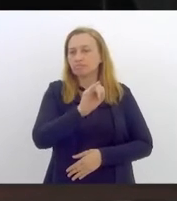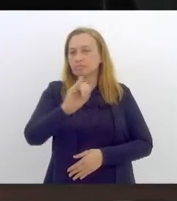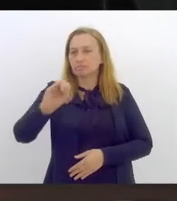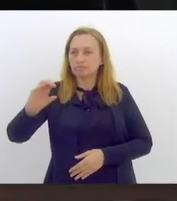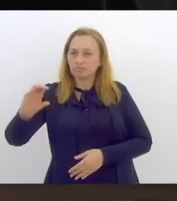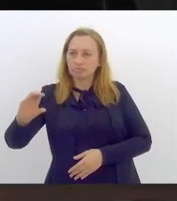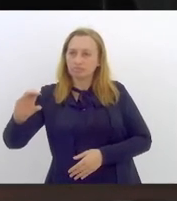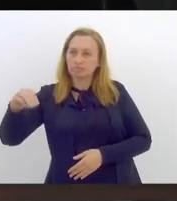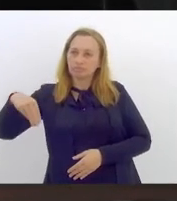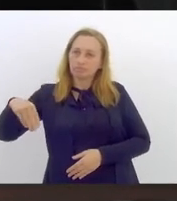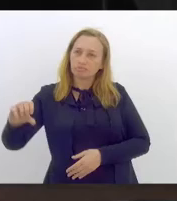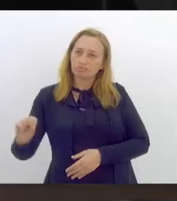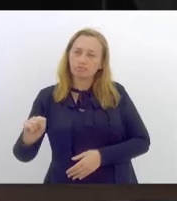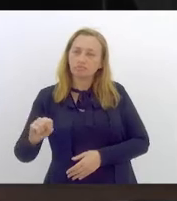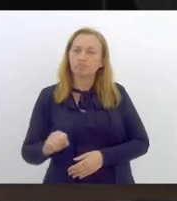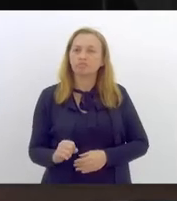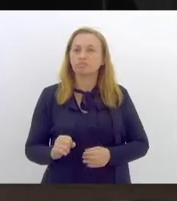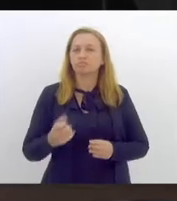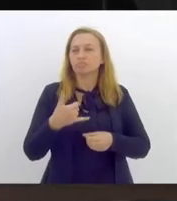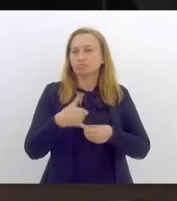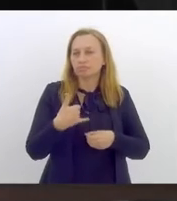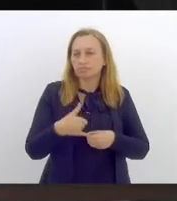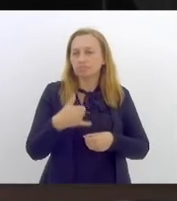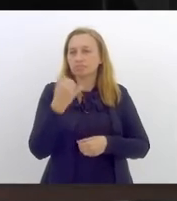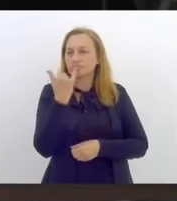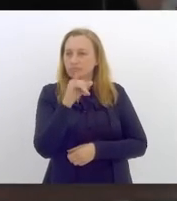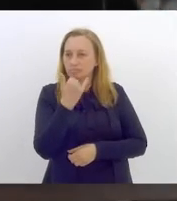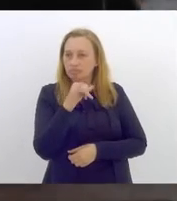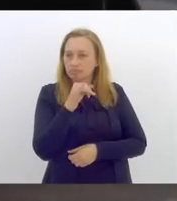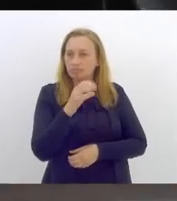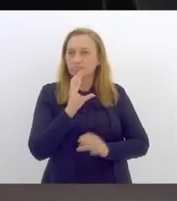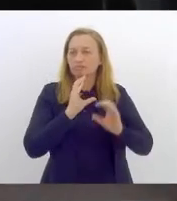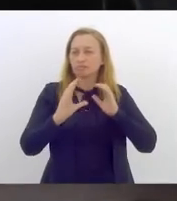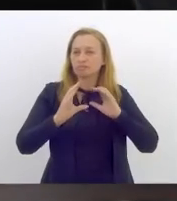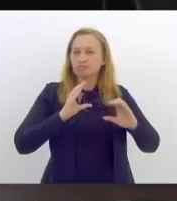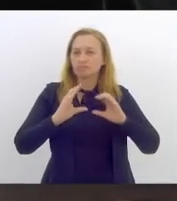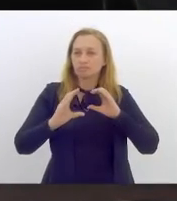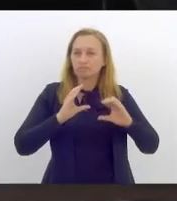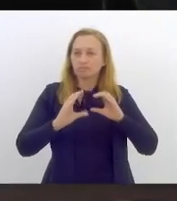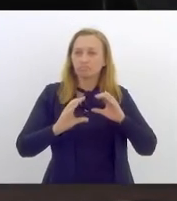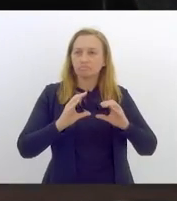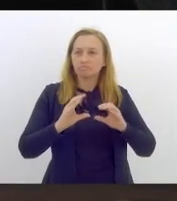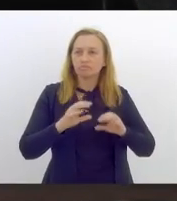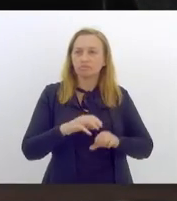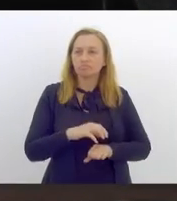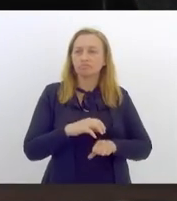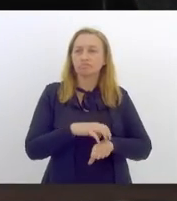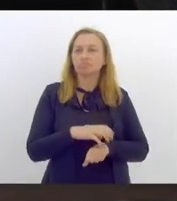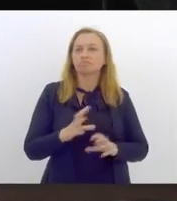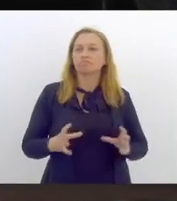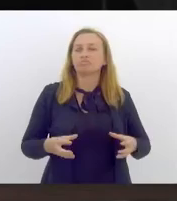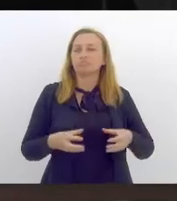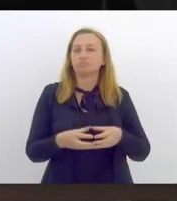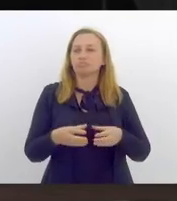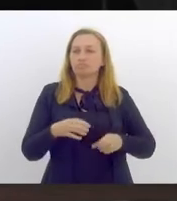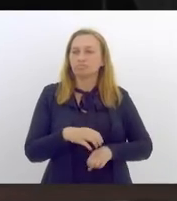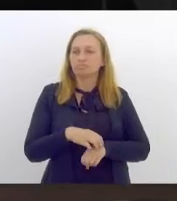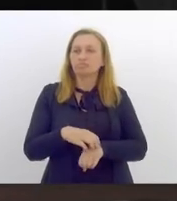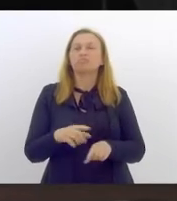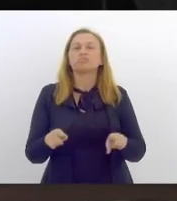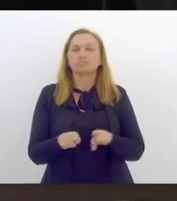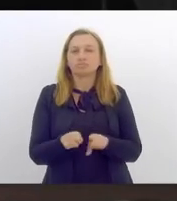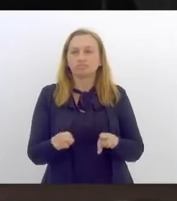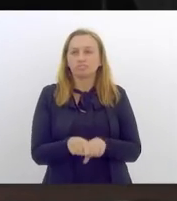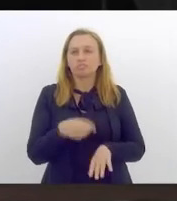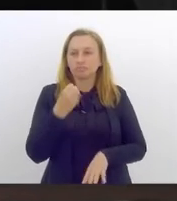ICMS relativo ao combustível, energia elétrica, comunicações e transporte coletivo. É bom também que